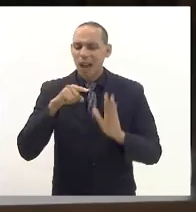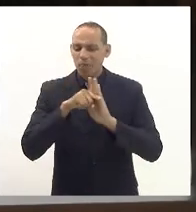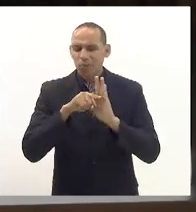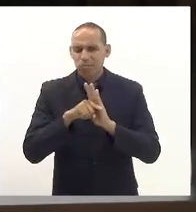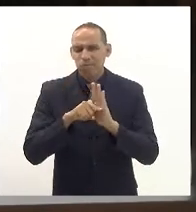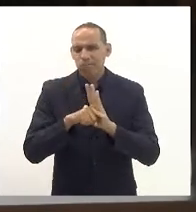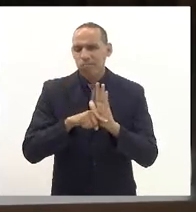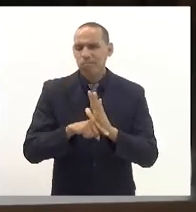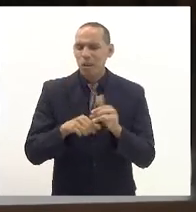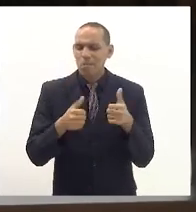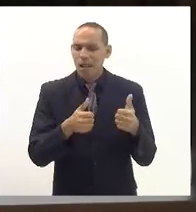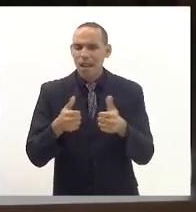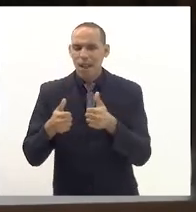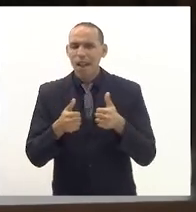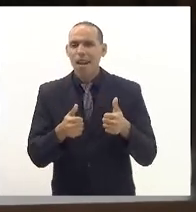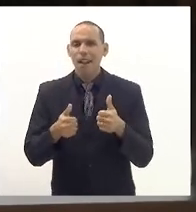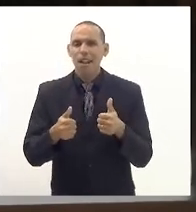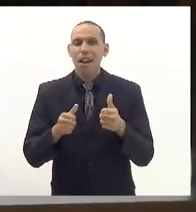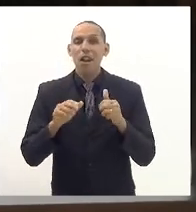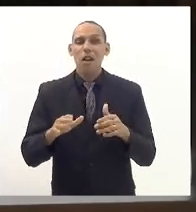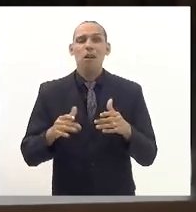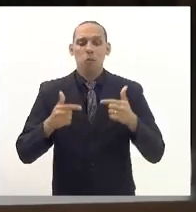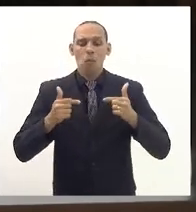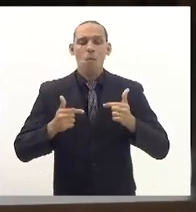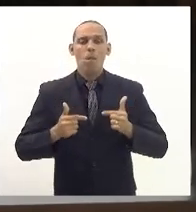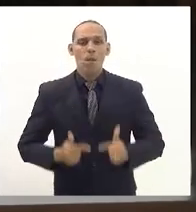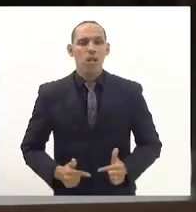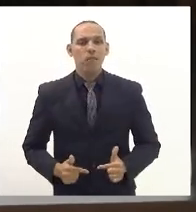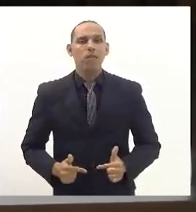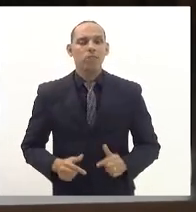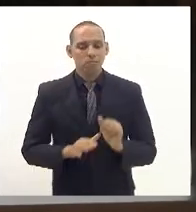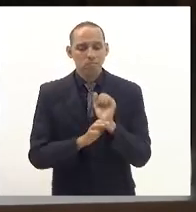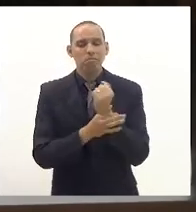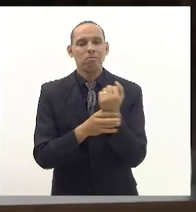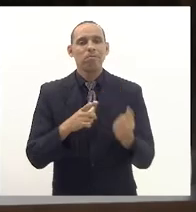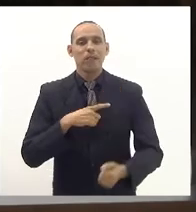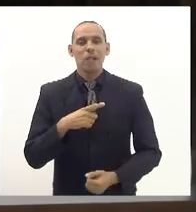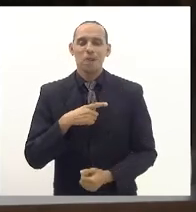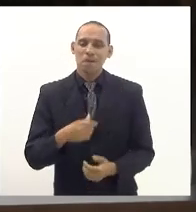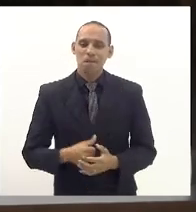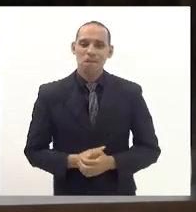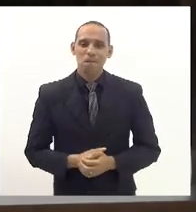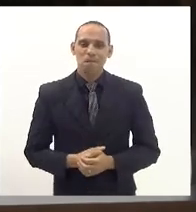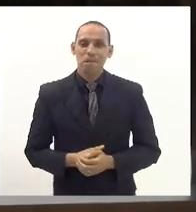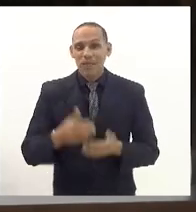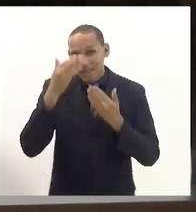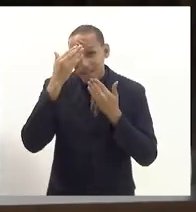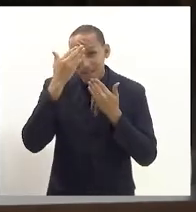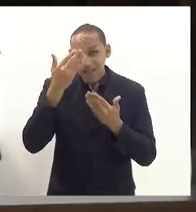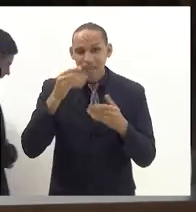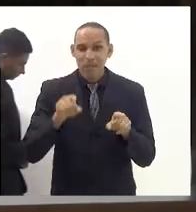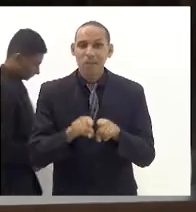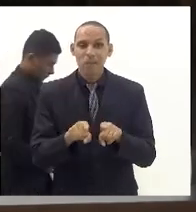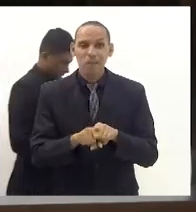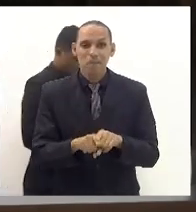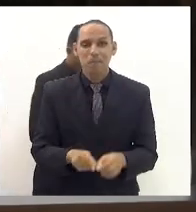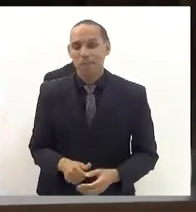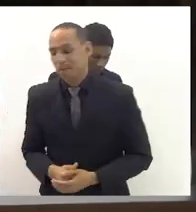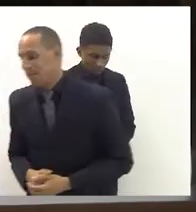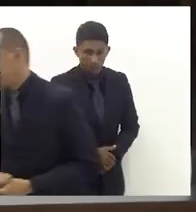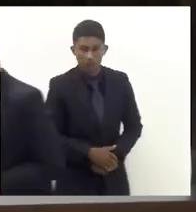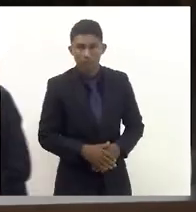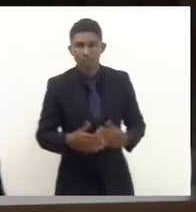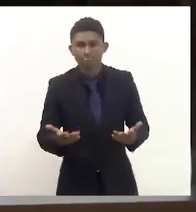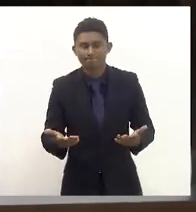uma investigação com muita imparcialidade e segurança um agradecimento um